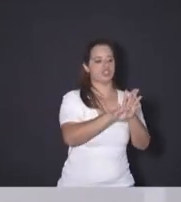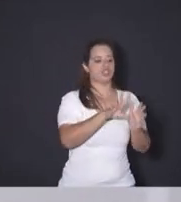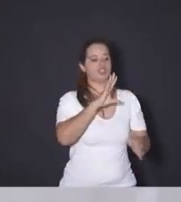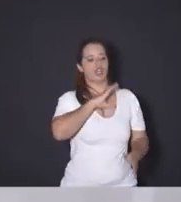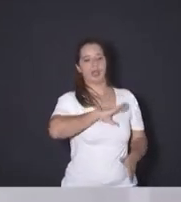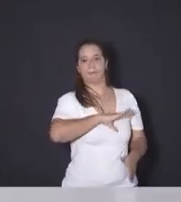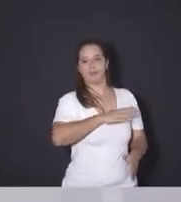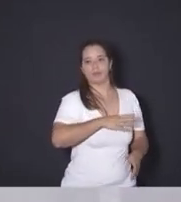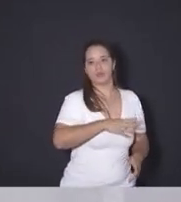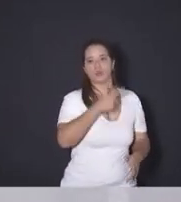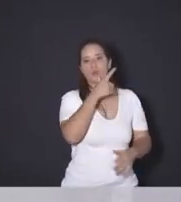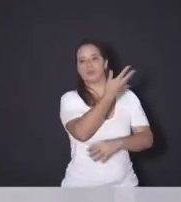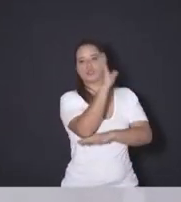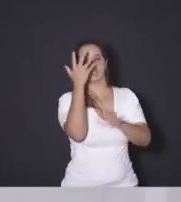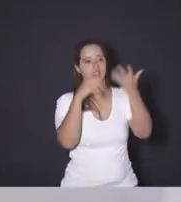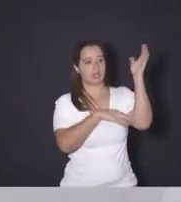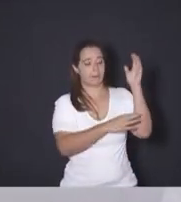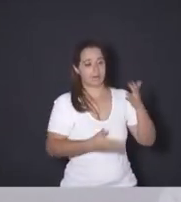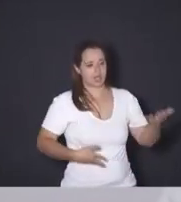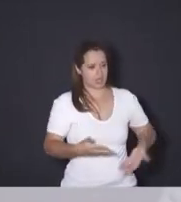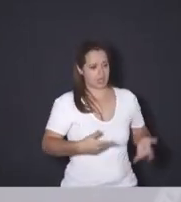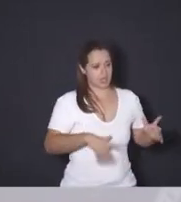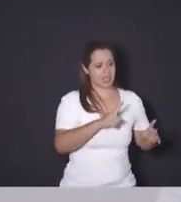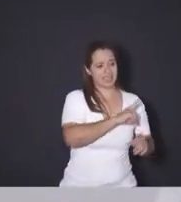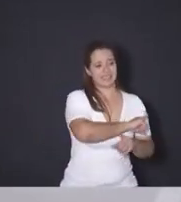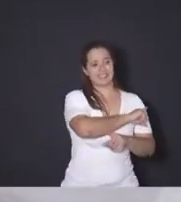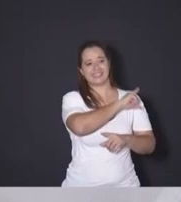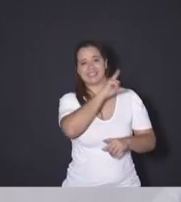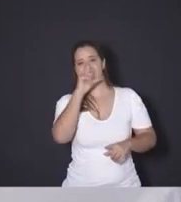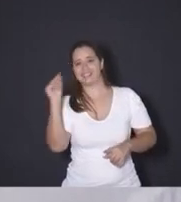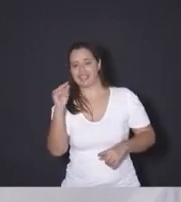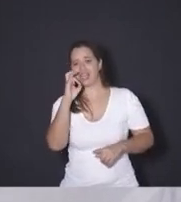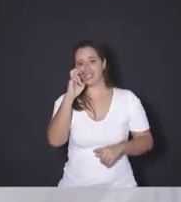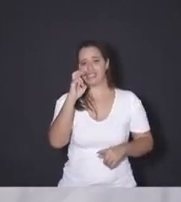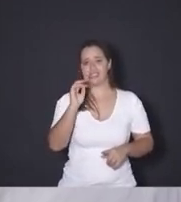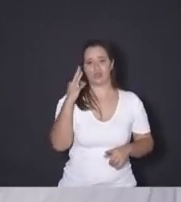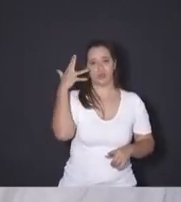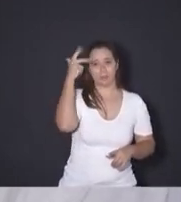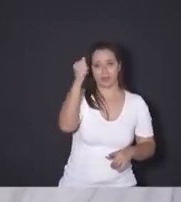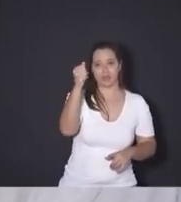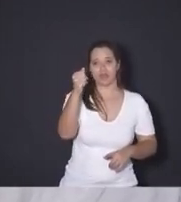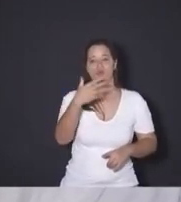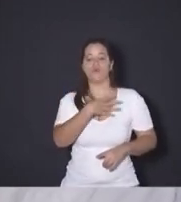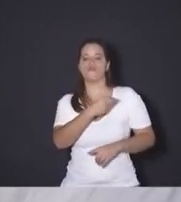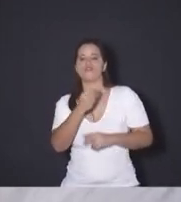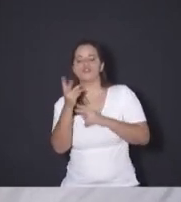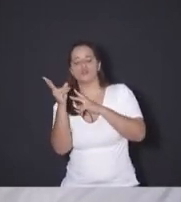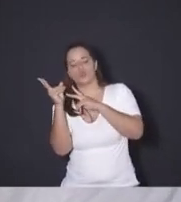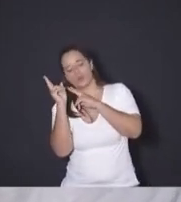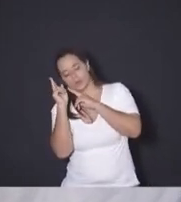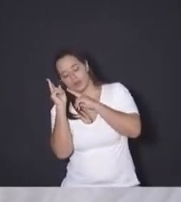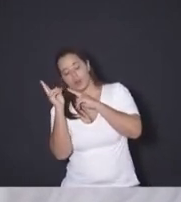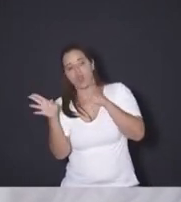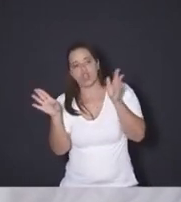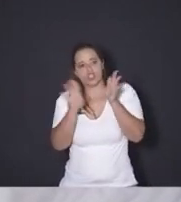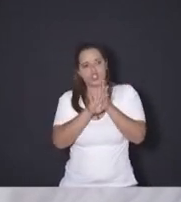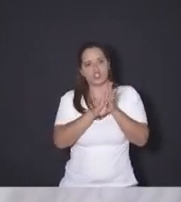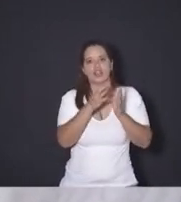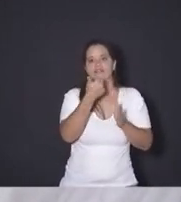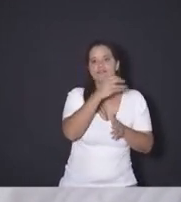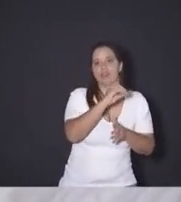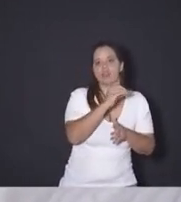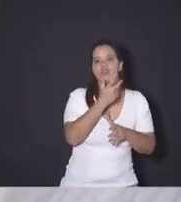caminho das árvores para servir quando elas as 5 horas da manhã é óbvio que seu filho estava dormindo quando ela chega a 10 e 11 da